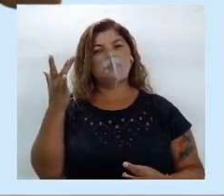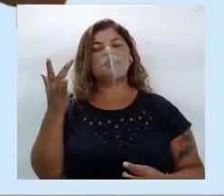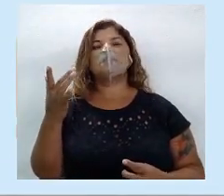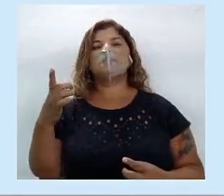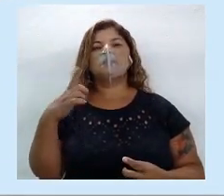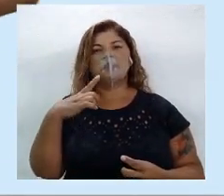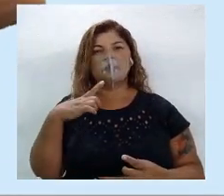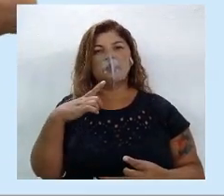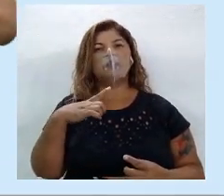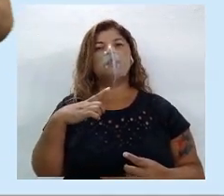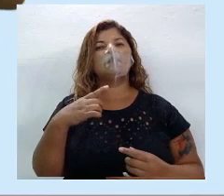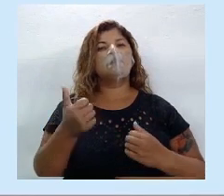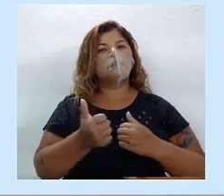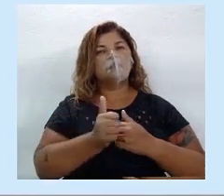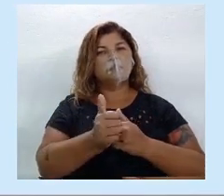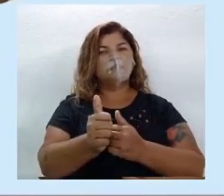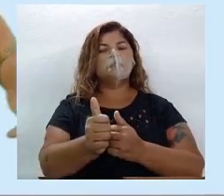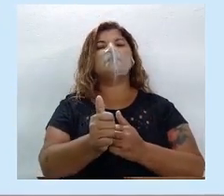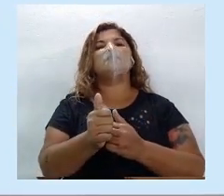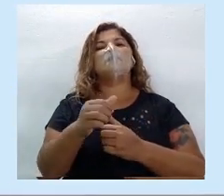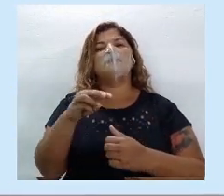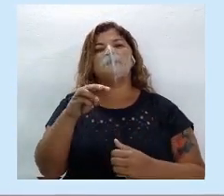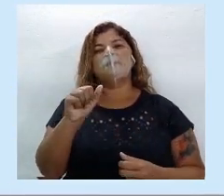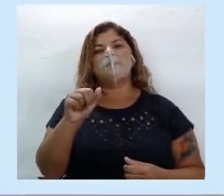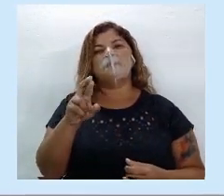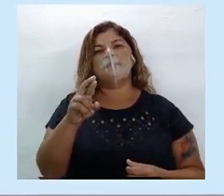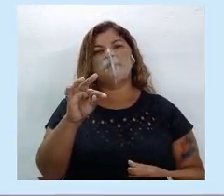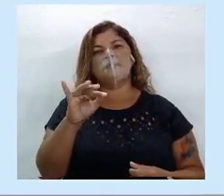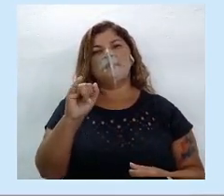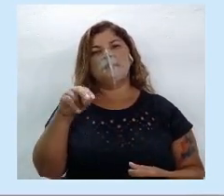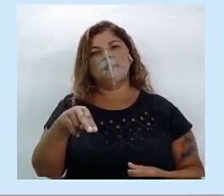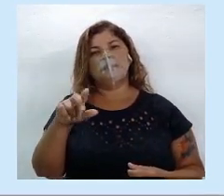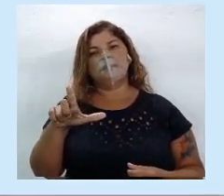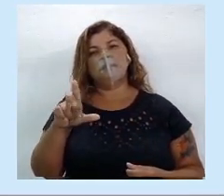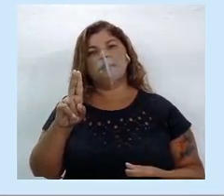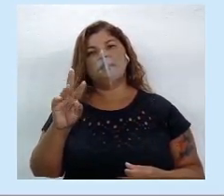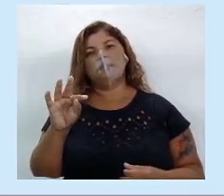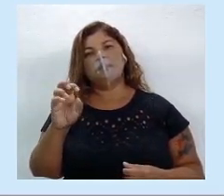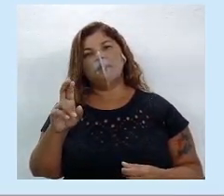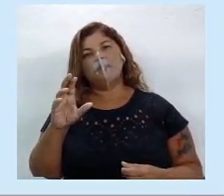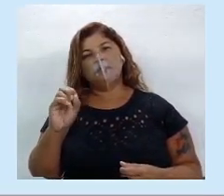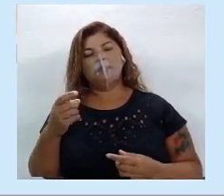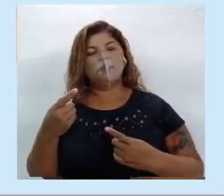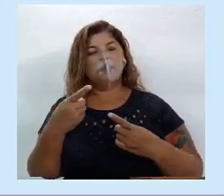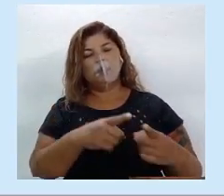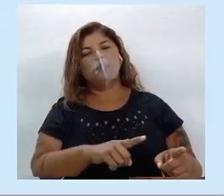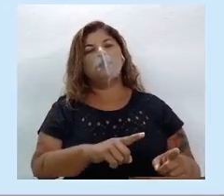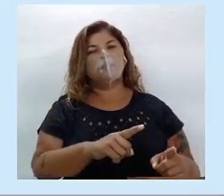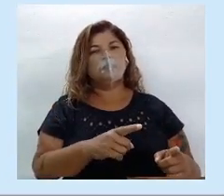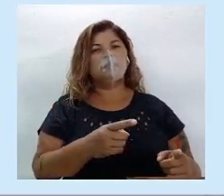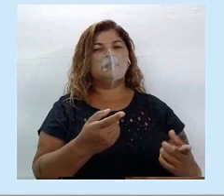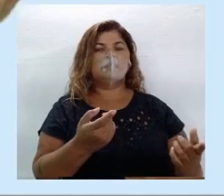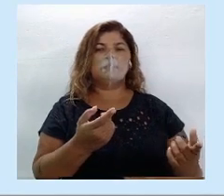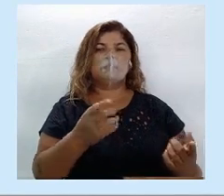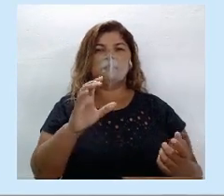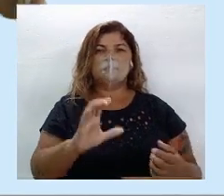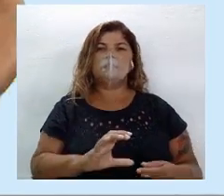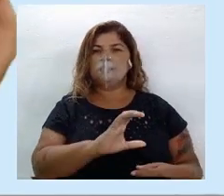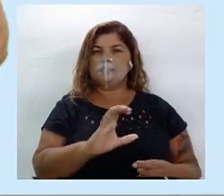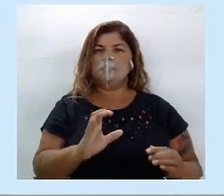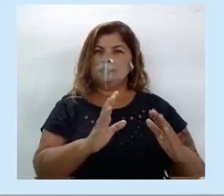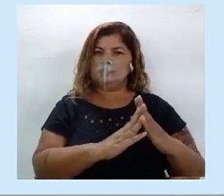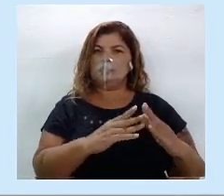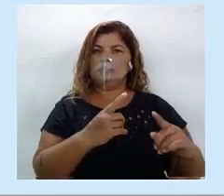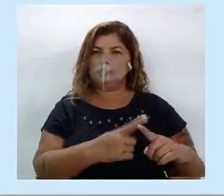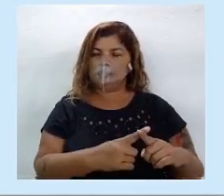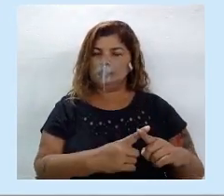aquele cristão que é seguidor, em geral, das ideias de Martinho Lutero, contra, no caso, o pensamento da Igreja